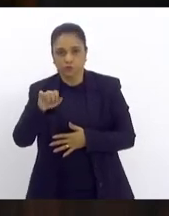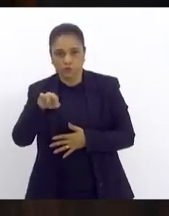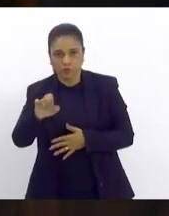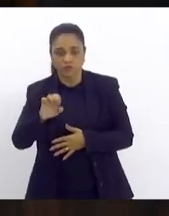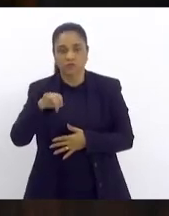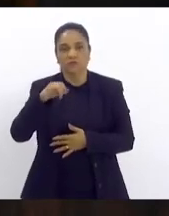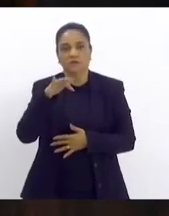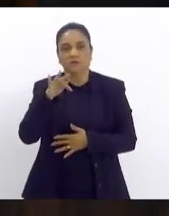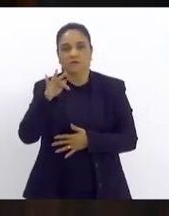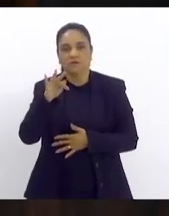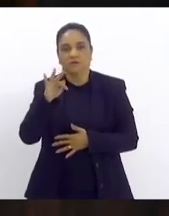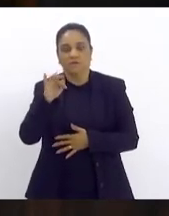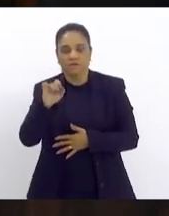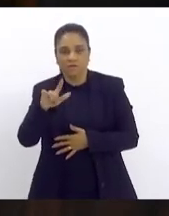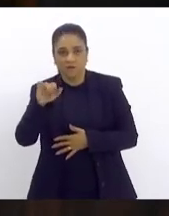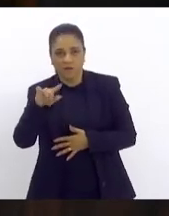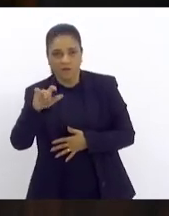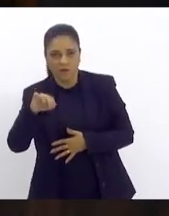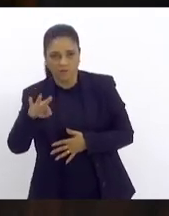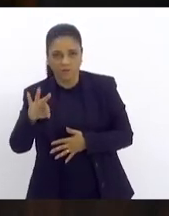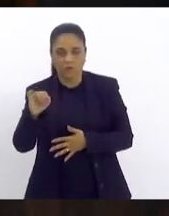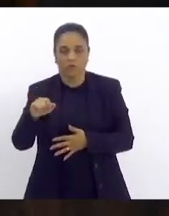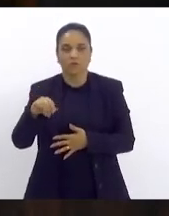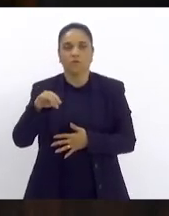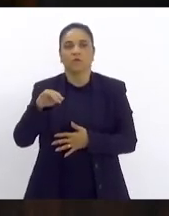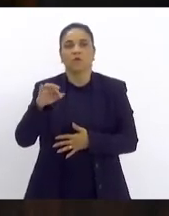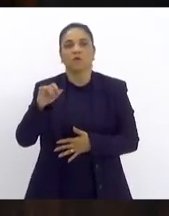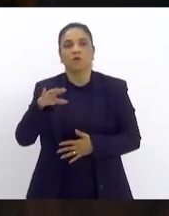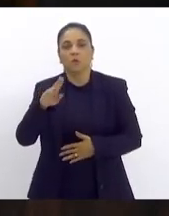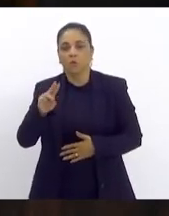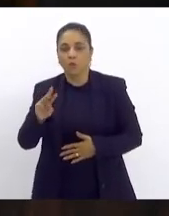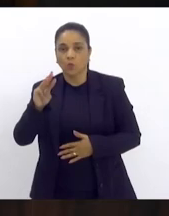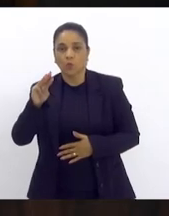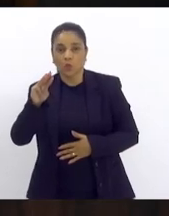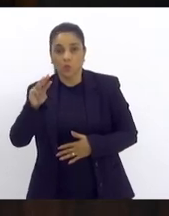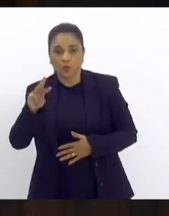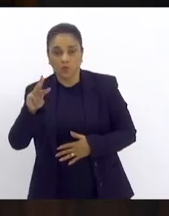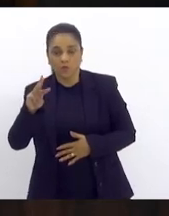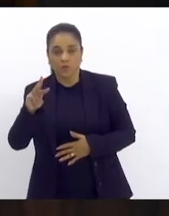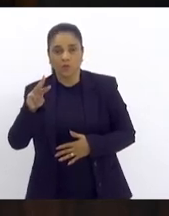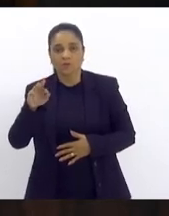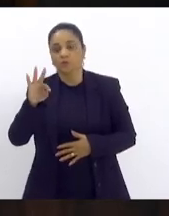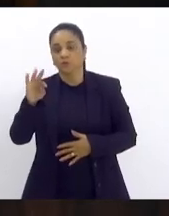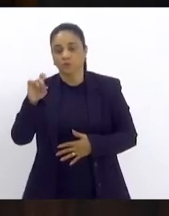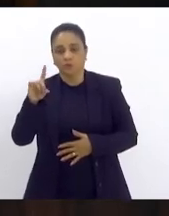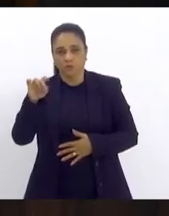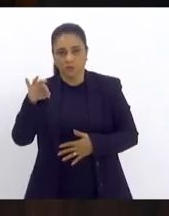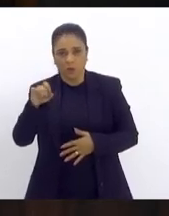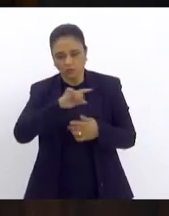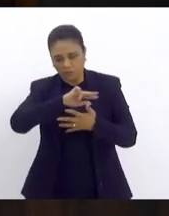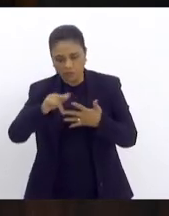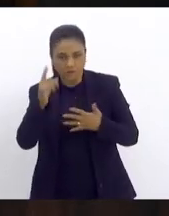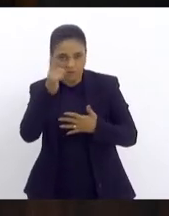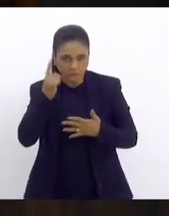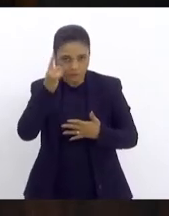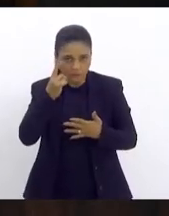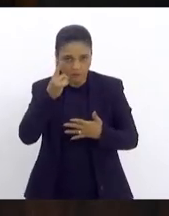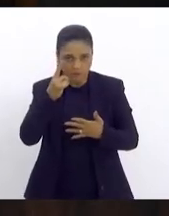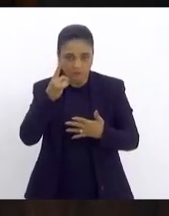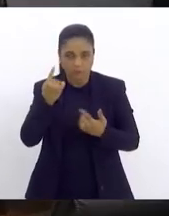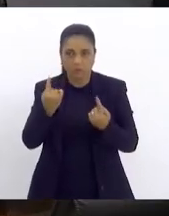é de São bertaz Conde Bittencourt Flávio Serafim Doutor deodauto e elielmar Coelho anti em